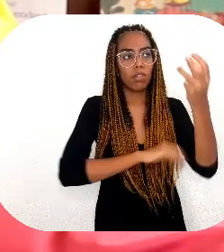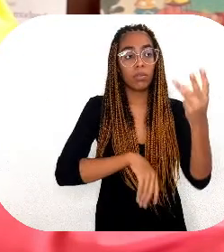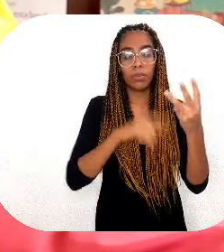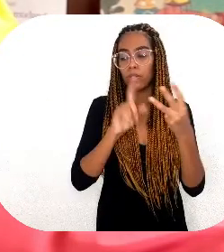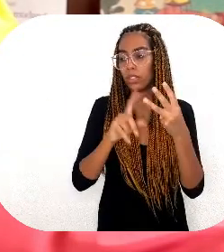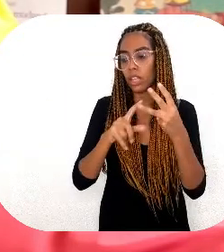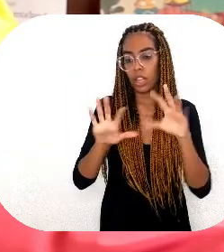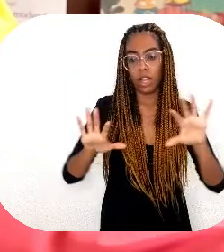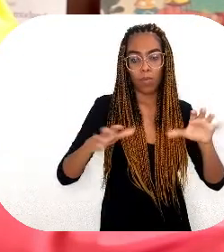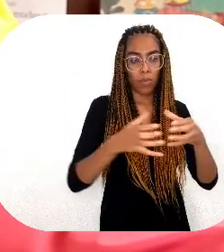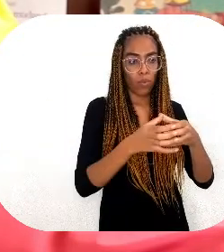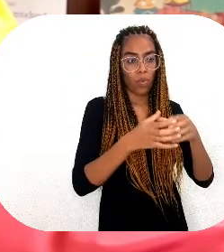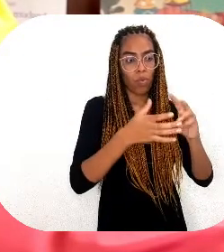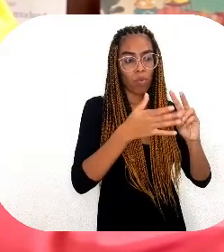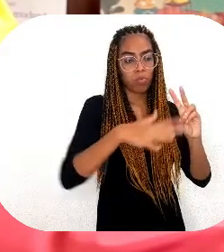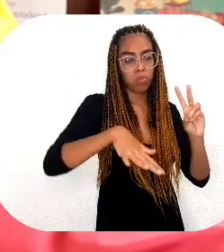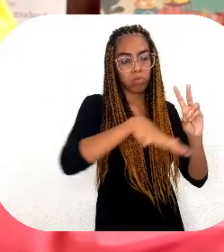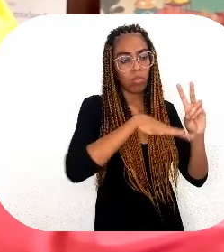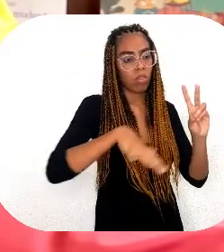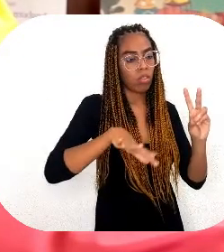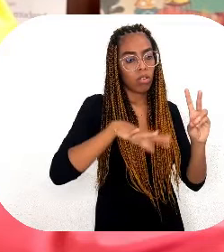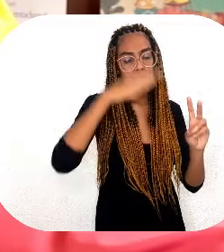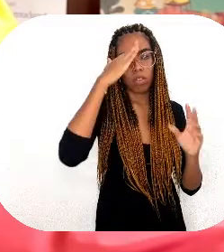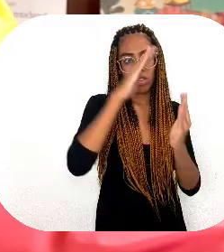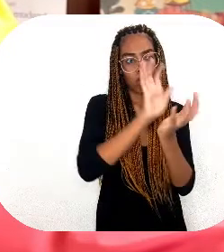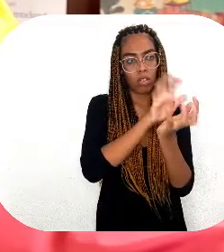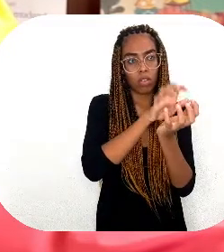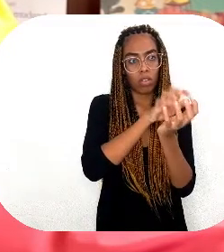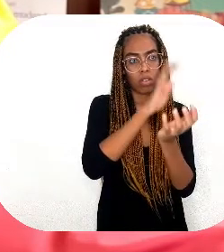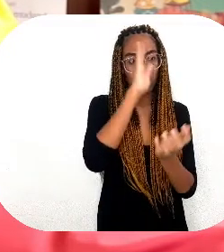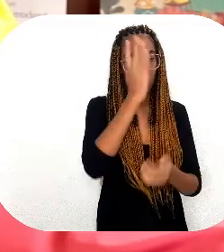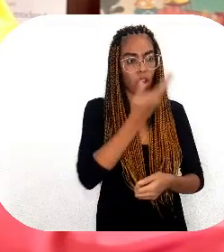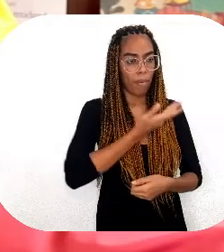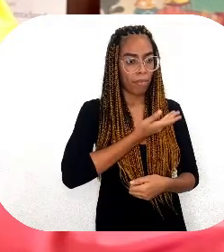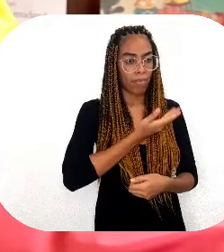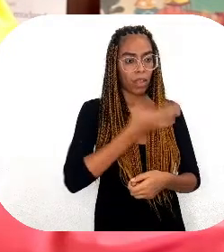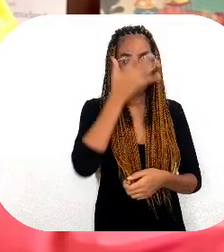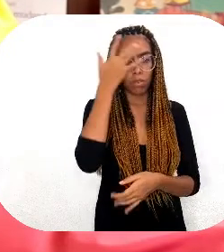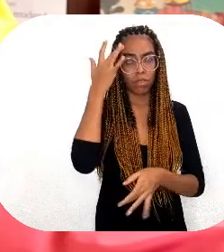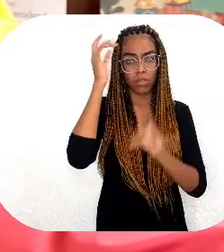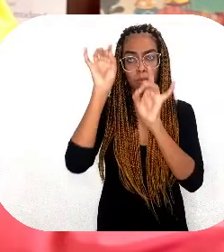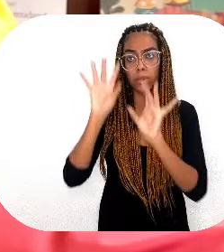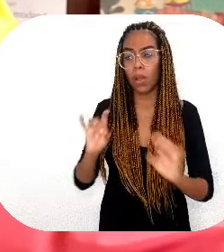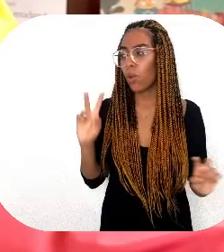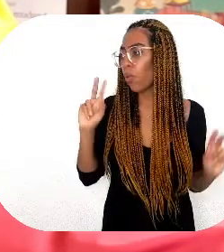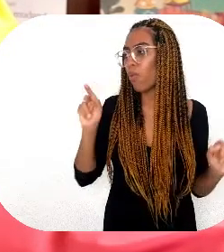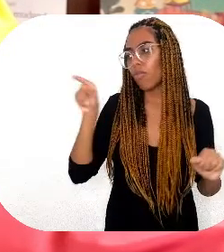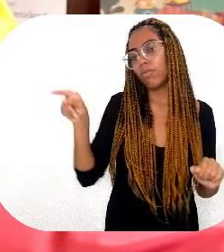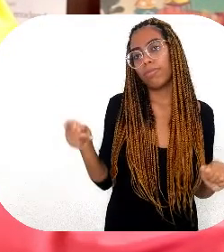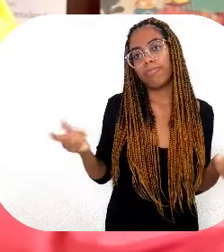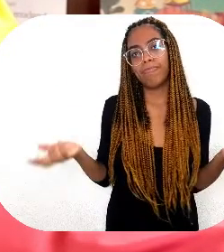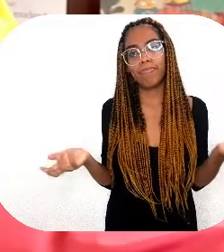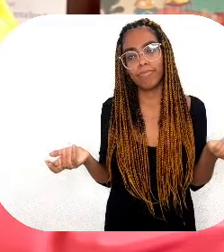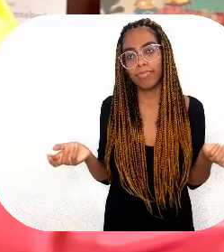forte, tão ágil, que lá na minha tribo... Nenhum crocodilo acredita que eu sou amigo de